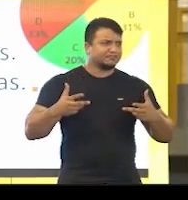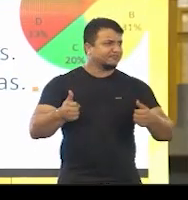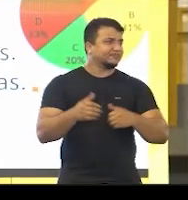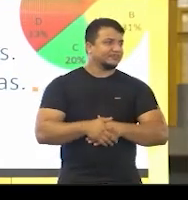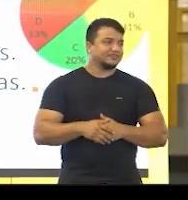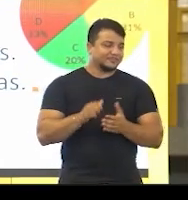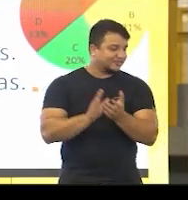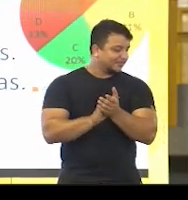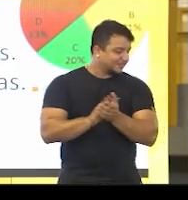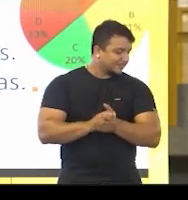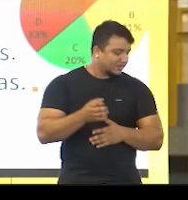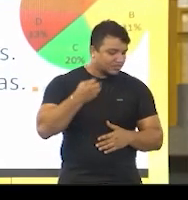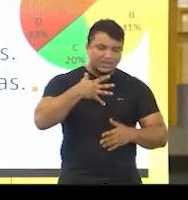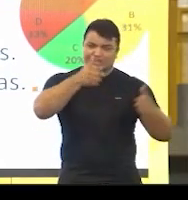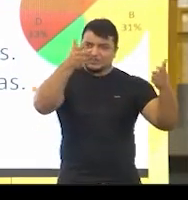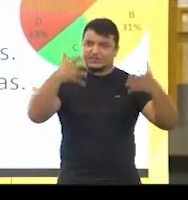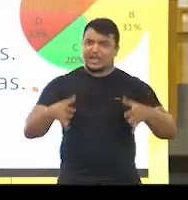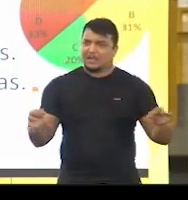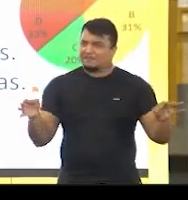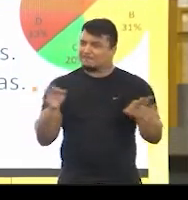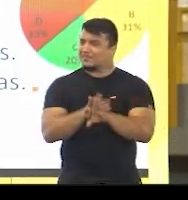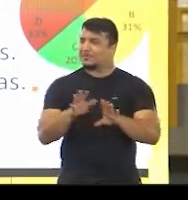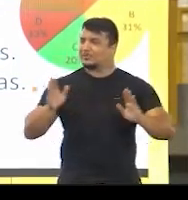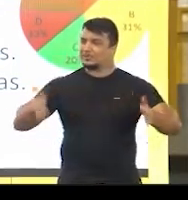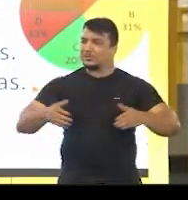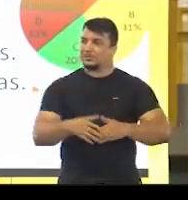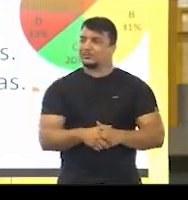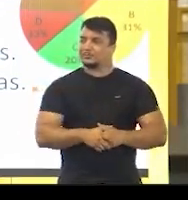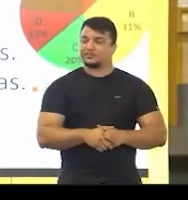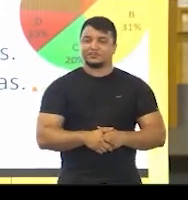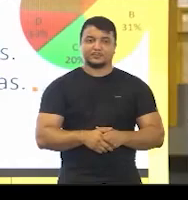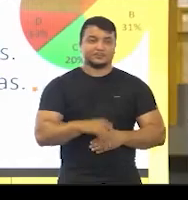viu? Valeu, Gigi. Muito bem explicado. Ei!